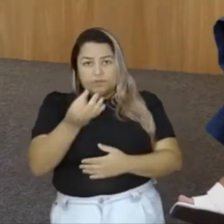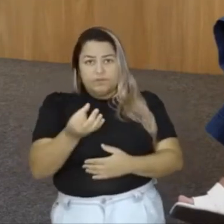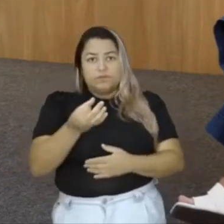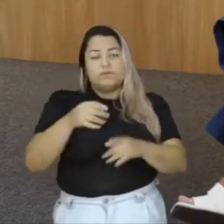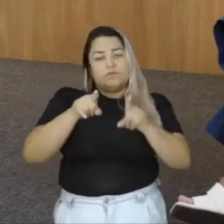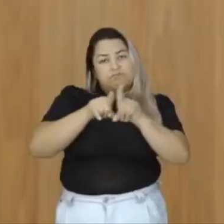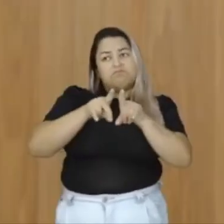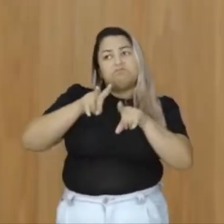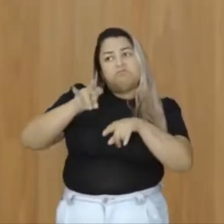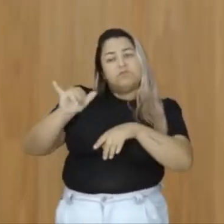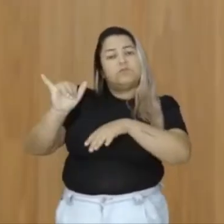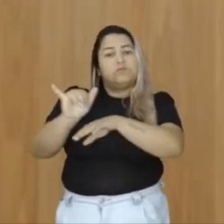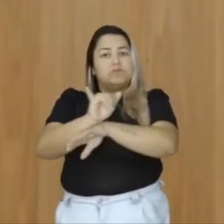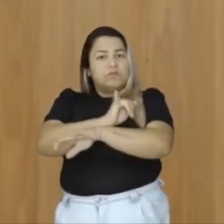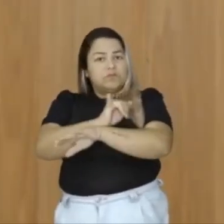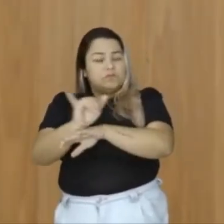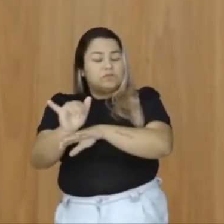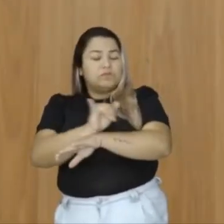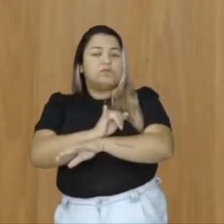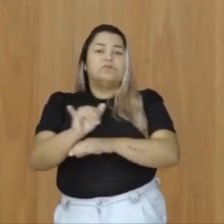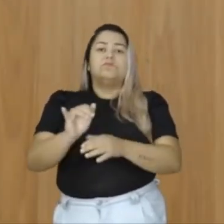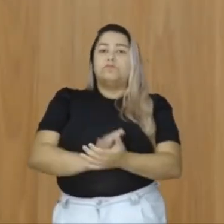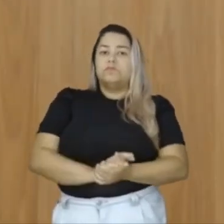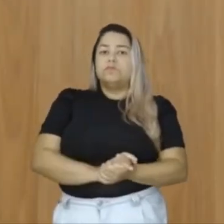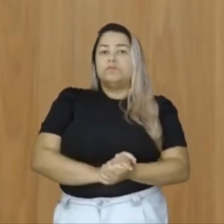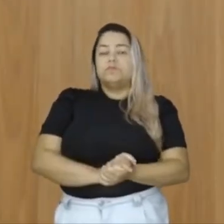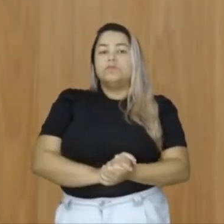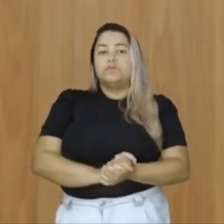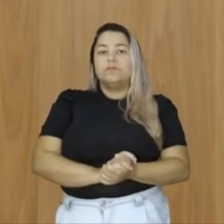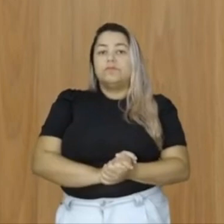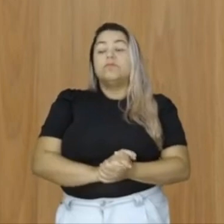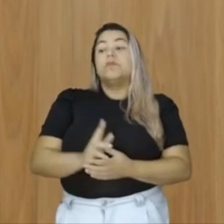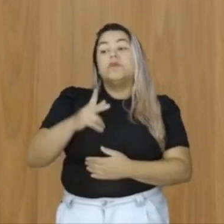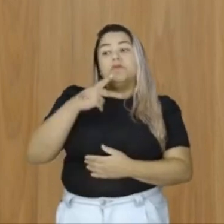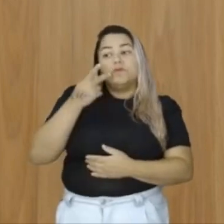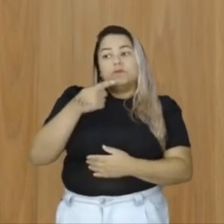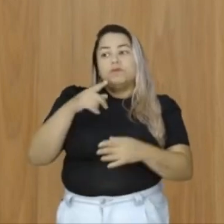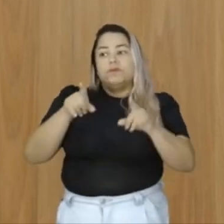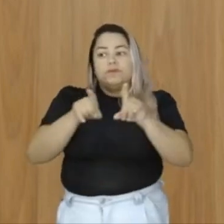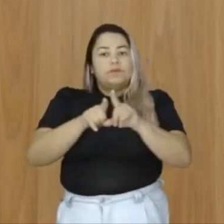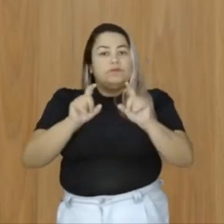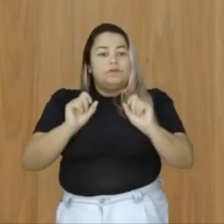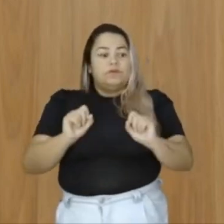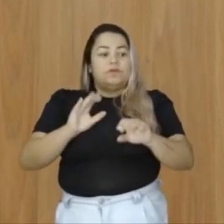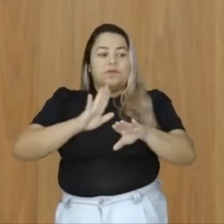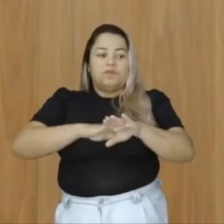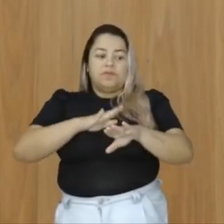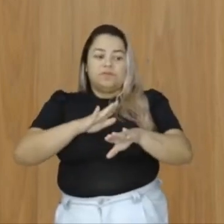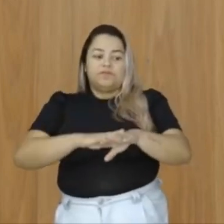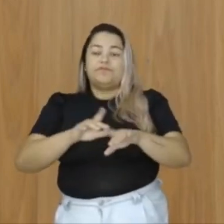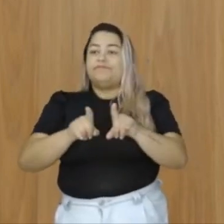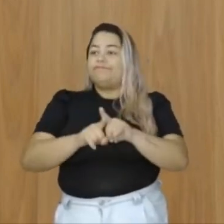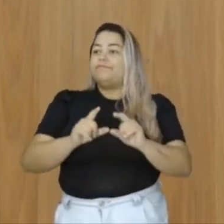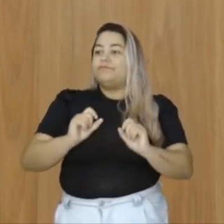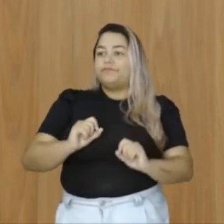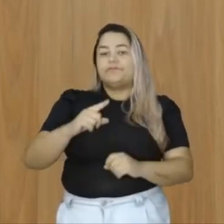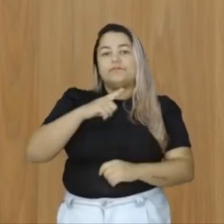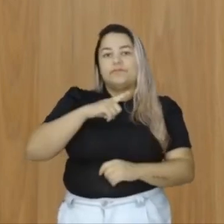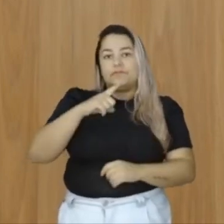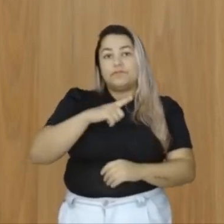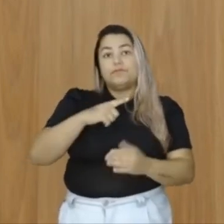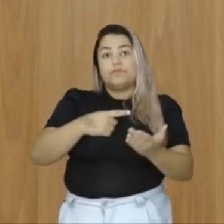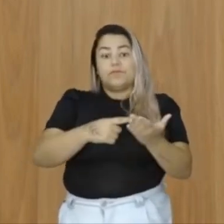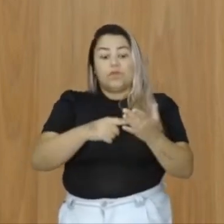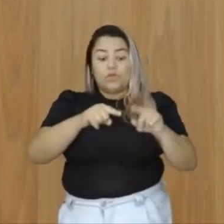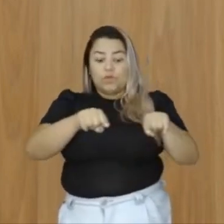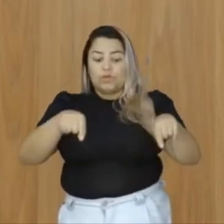programa vai ser estratégico sem dúvida nenhuma. E para a gente falar um pouco mais sobre isso, e a gente recebe aqui no nosso estúdio